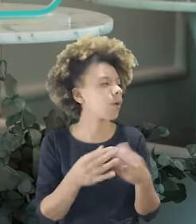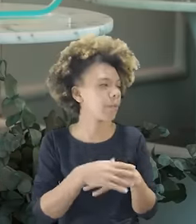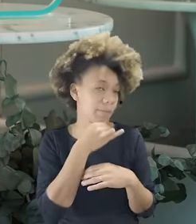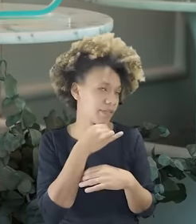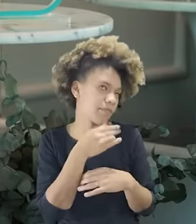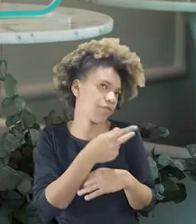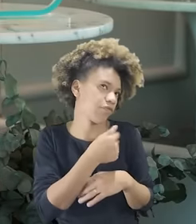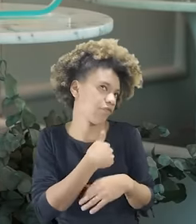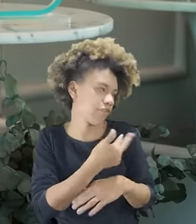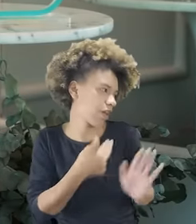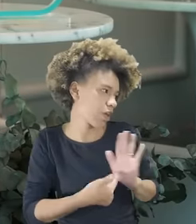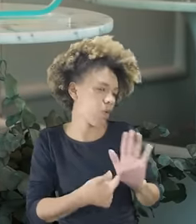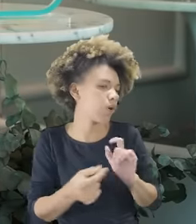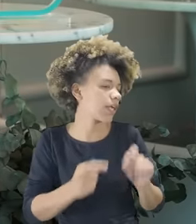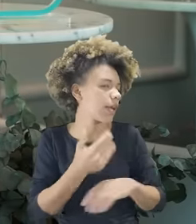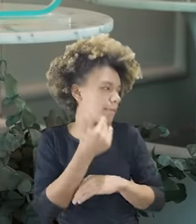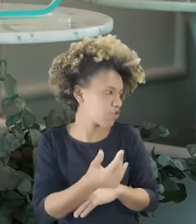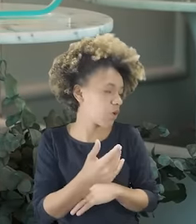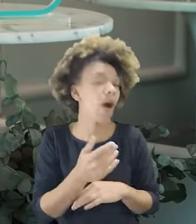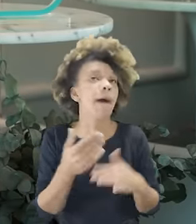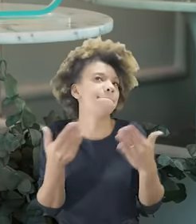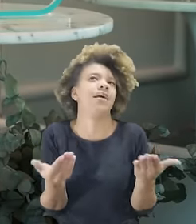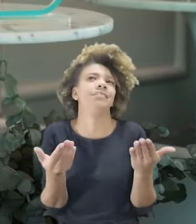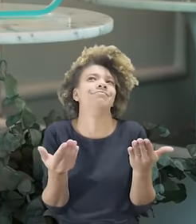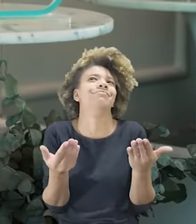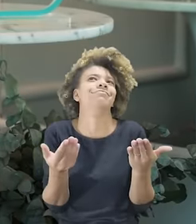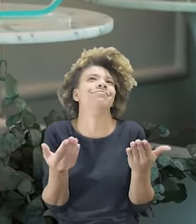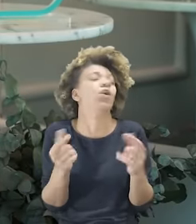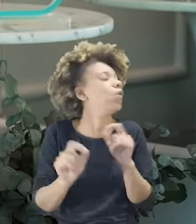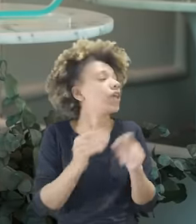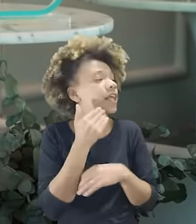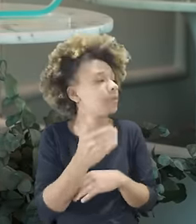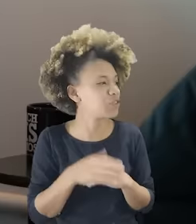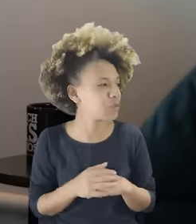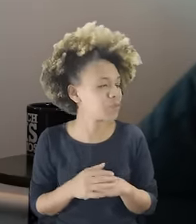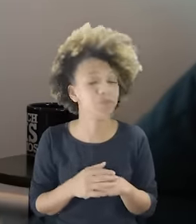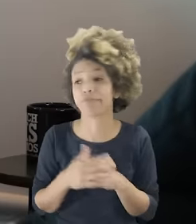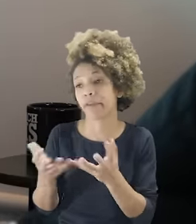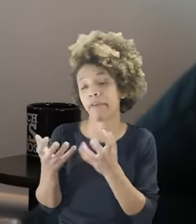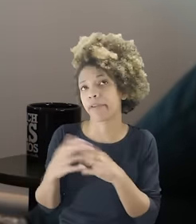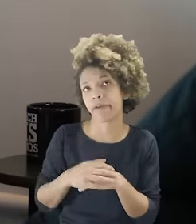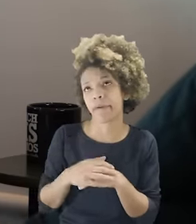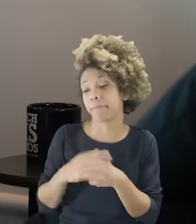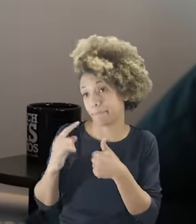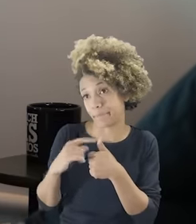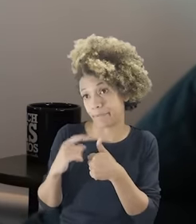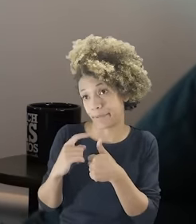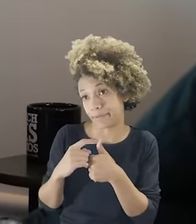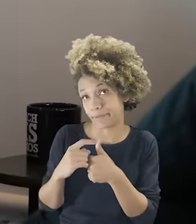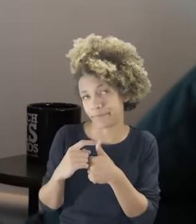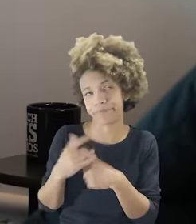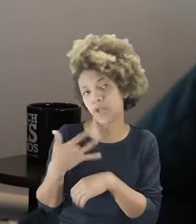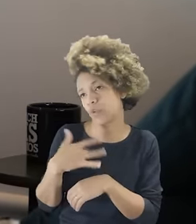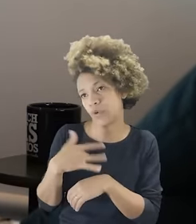que assim você não vai expor o que que ele pediu mas assim o que que ele pediu assim ah ele queria primeiro né que